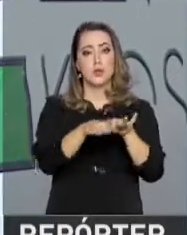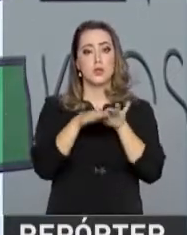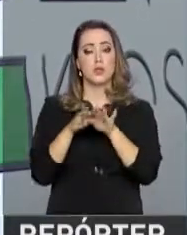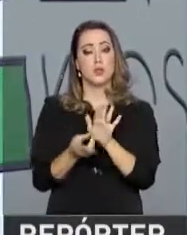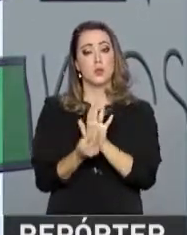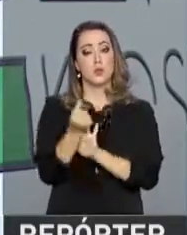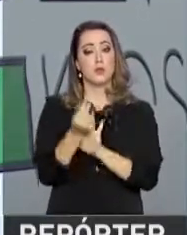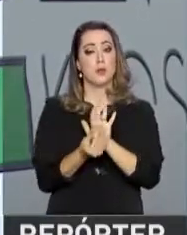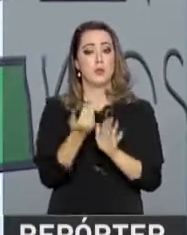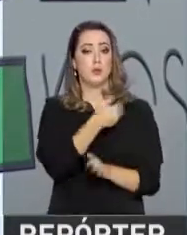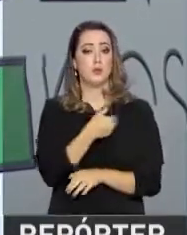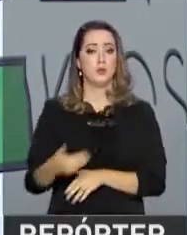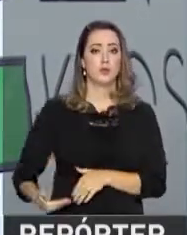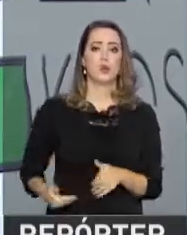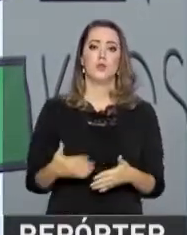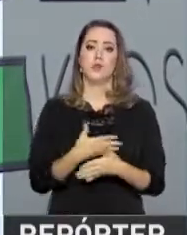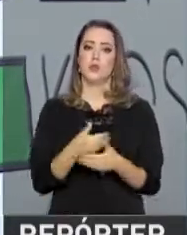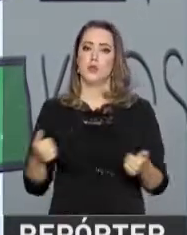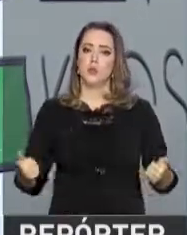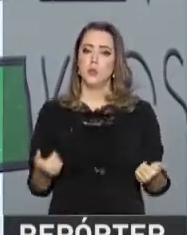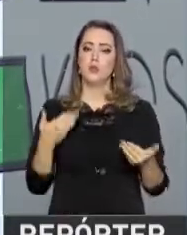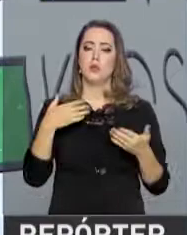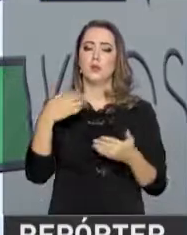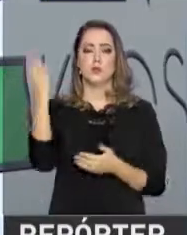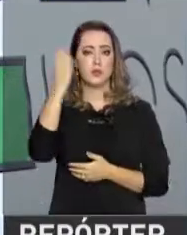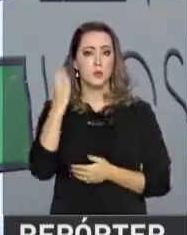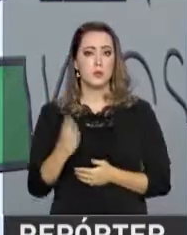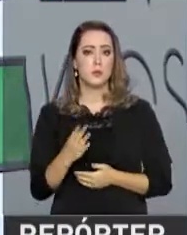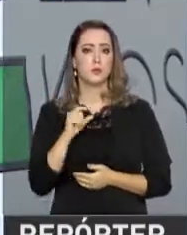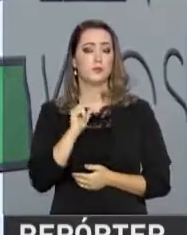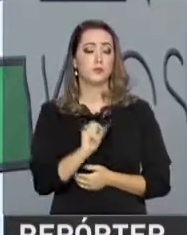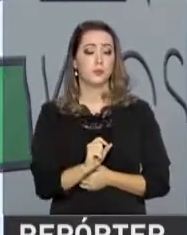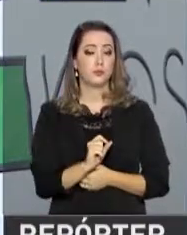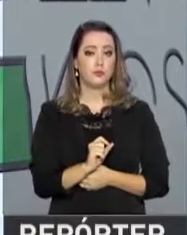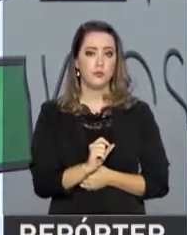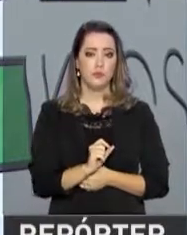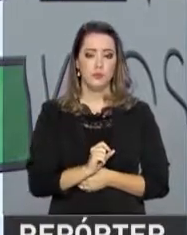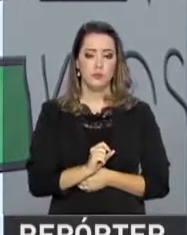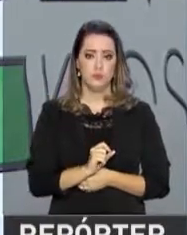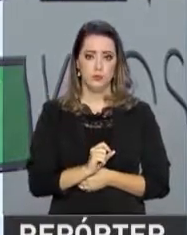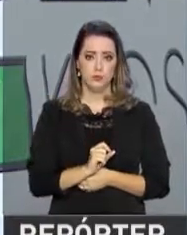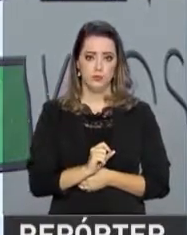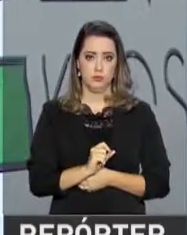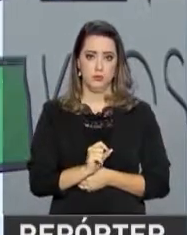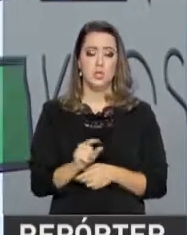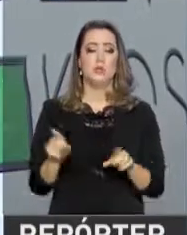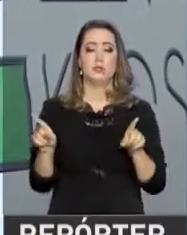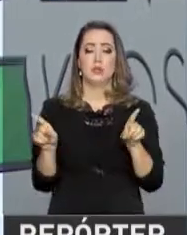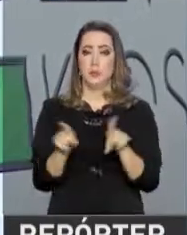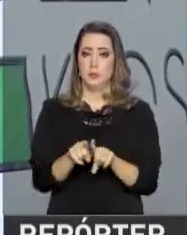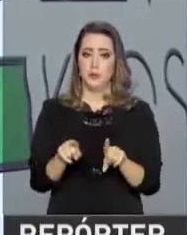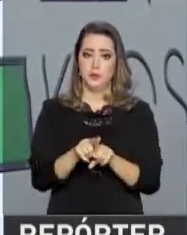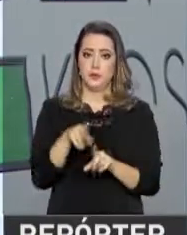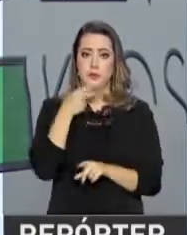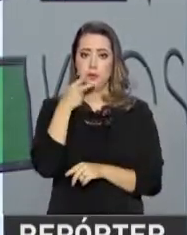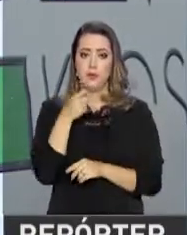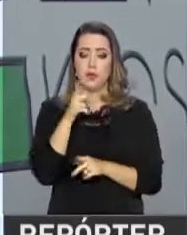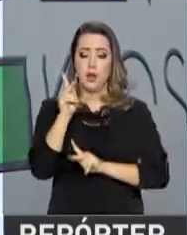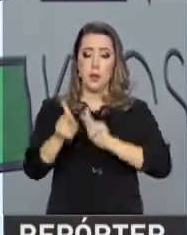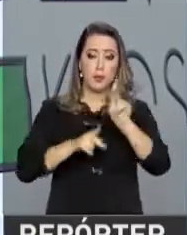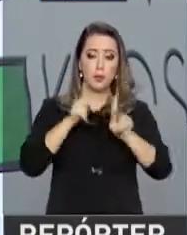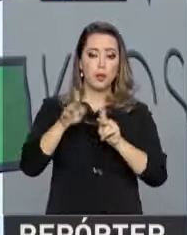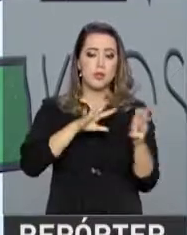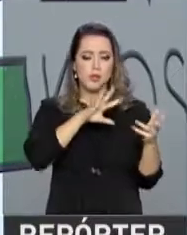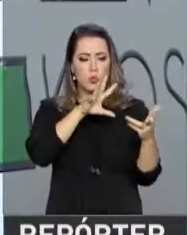e melhorando o ambiente de negócios no país o presidente michel temer deve ainda reafirmar ao público